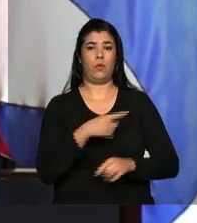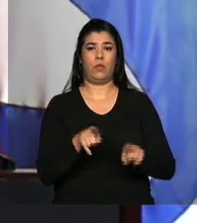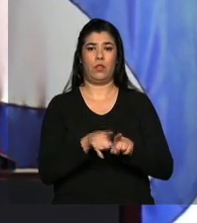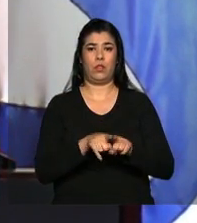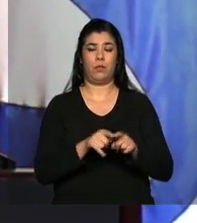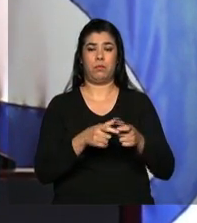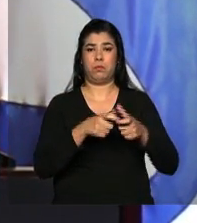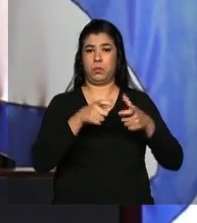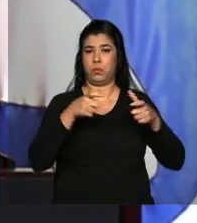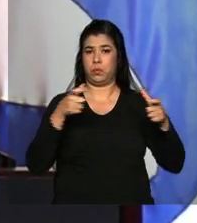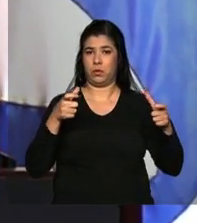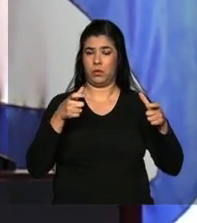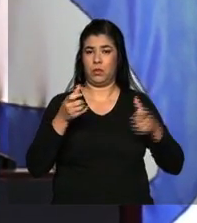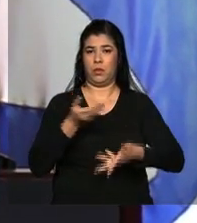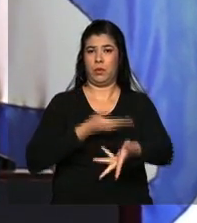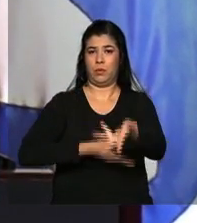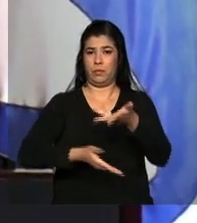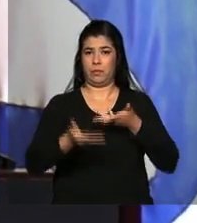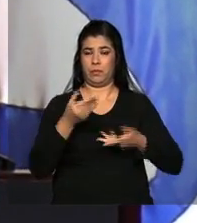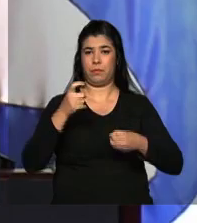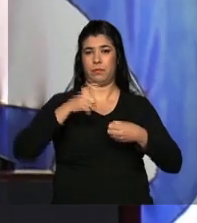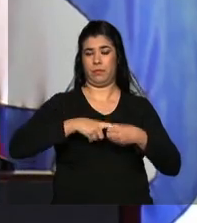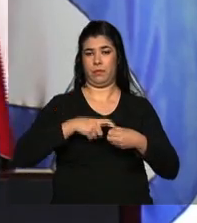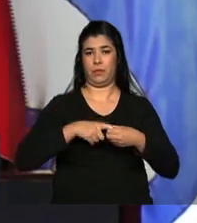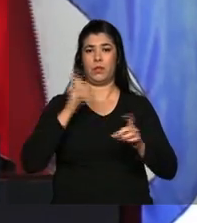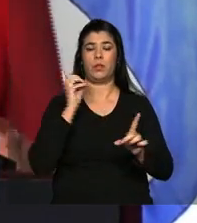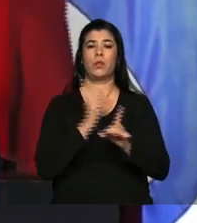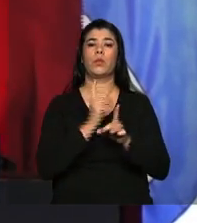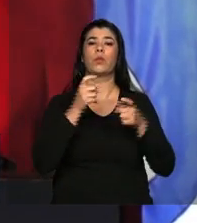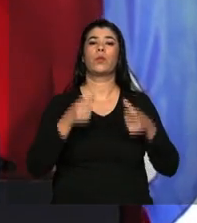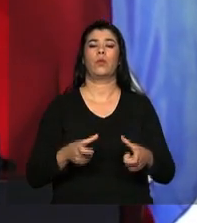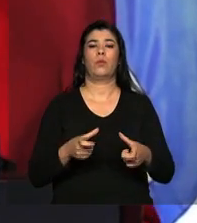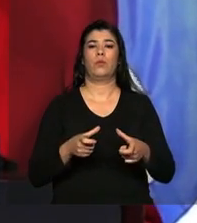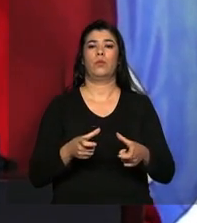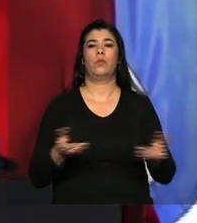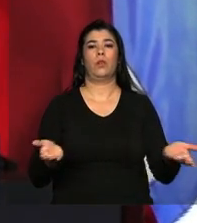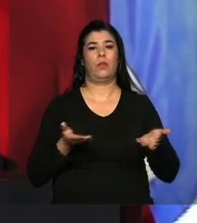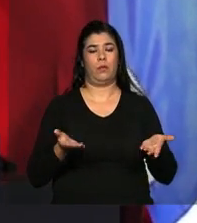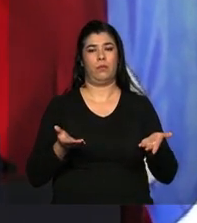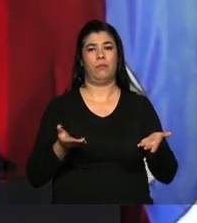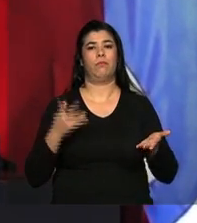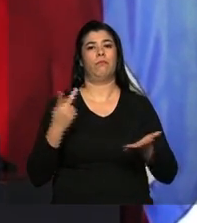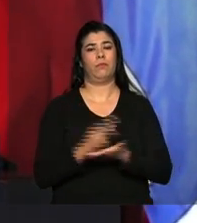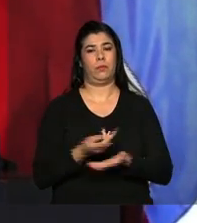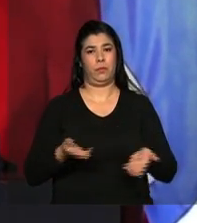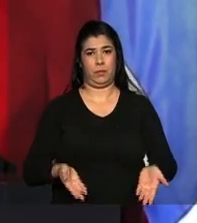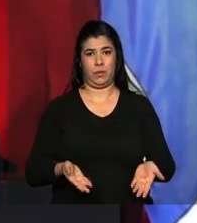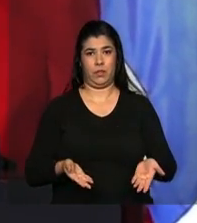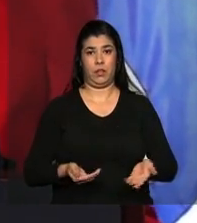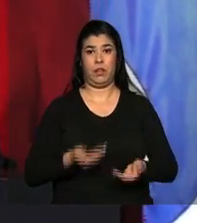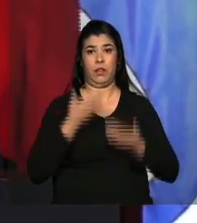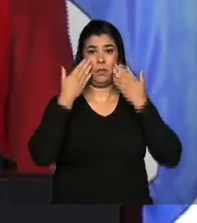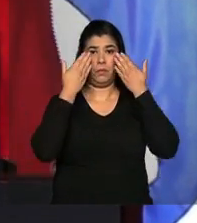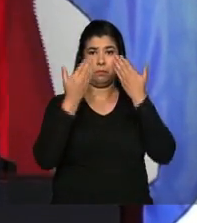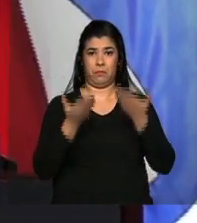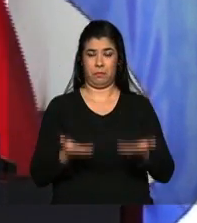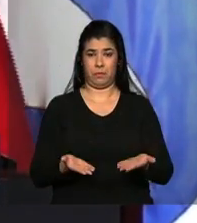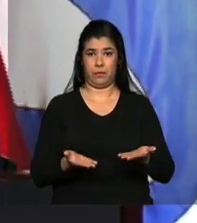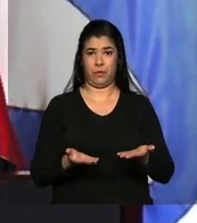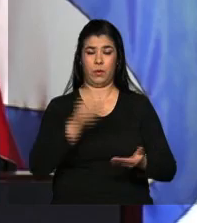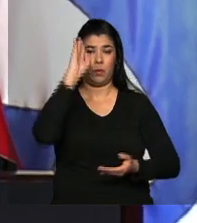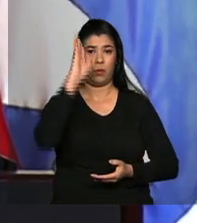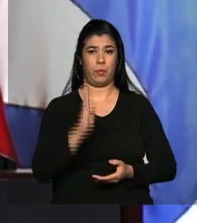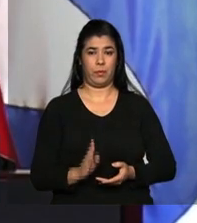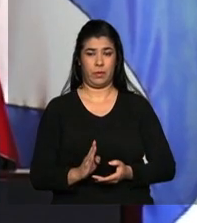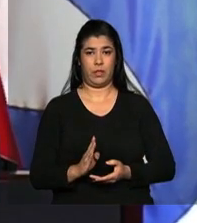esse relacionamento se encontram agora e aqui, diante de nós. O